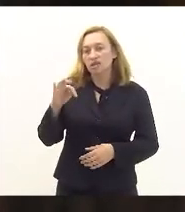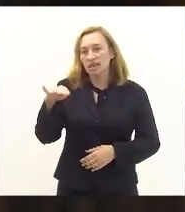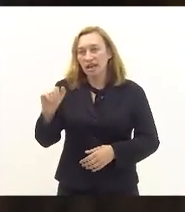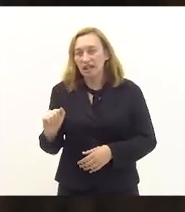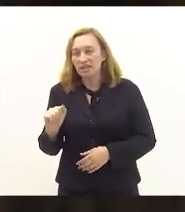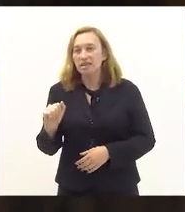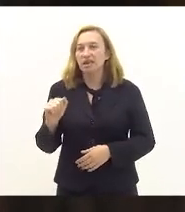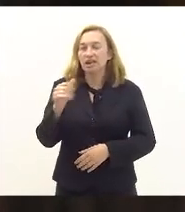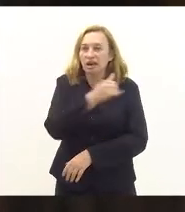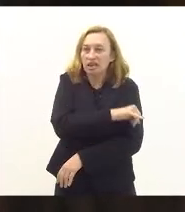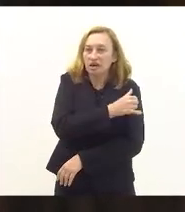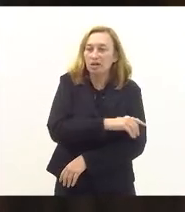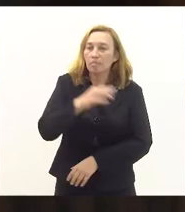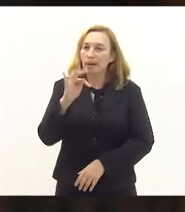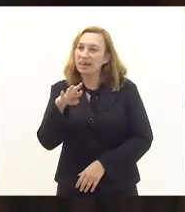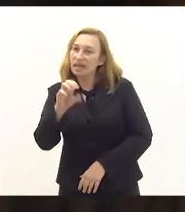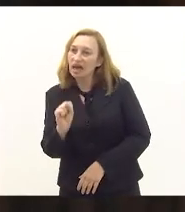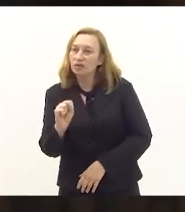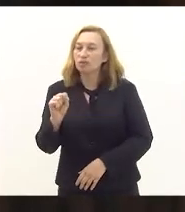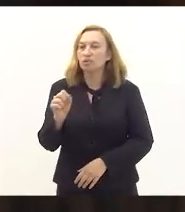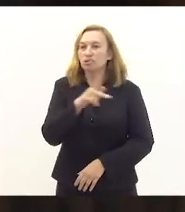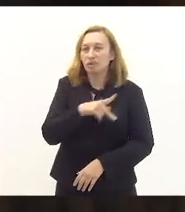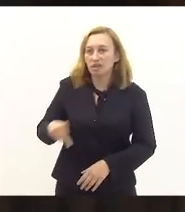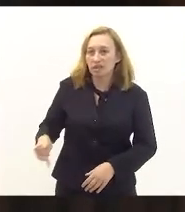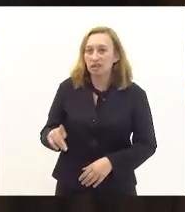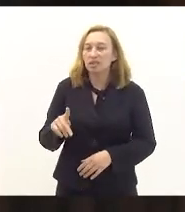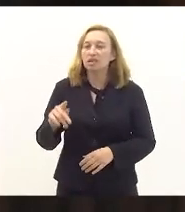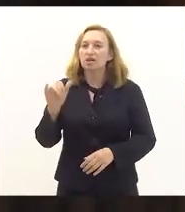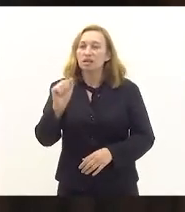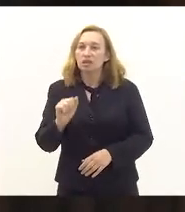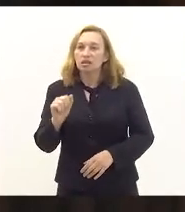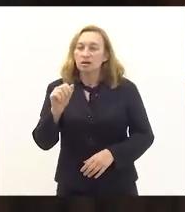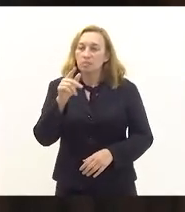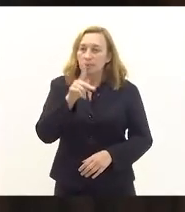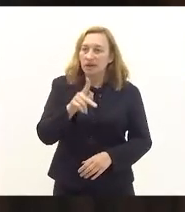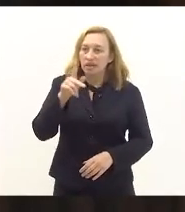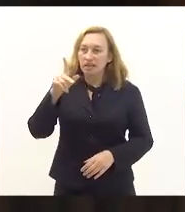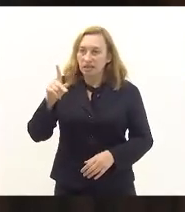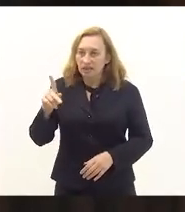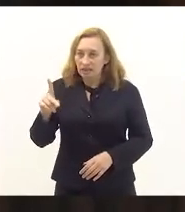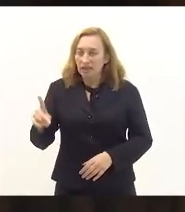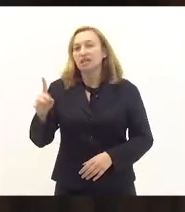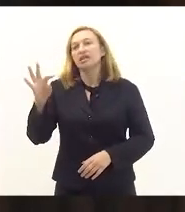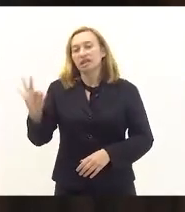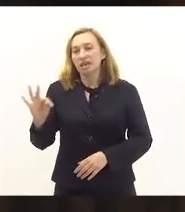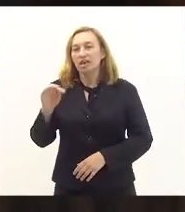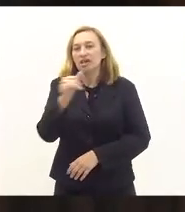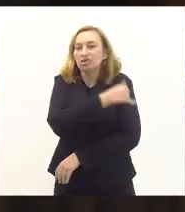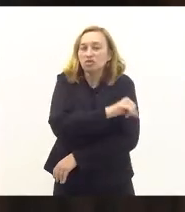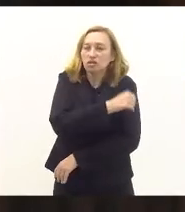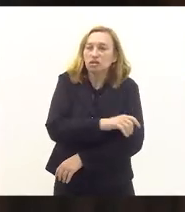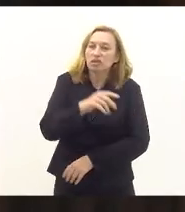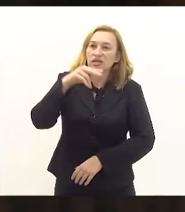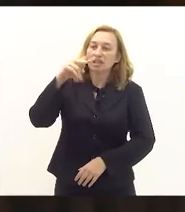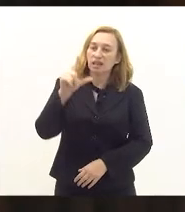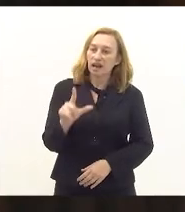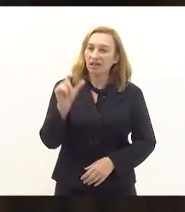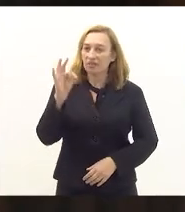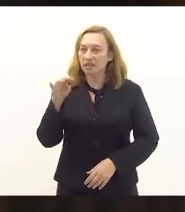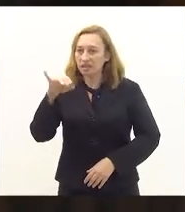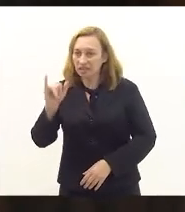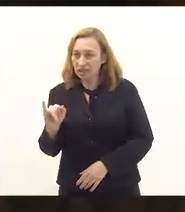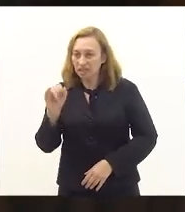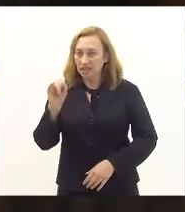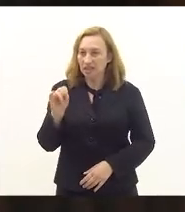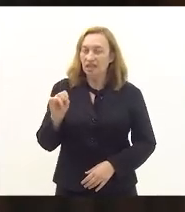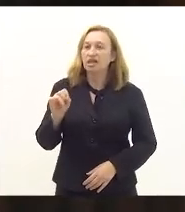Matheus Novaes, presidente estadual da Juventude Socialista PDT Rio de Janeiro, Lavani Brandão, diretora da